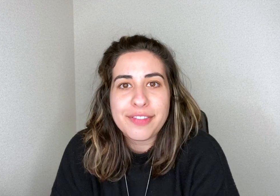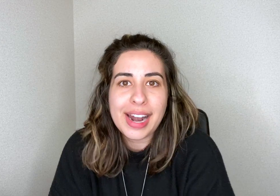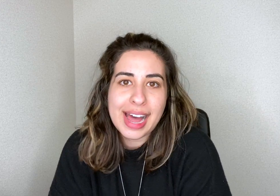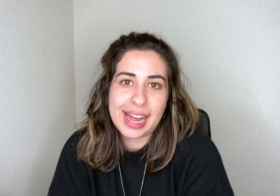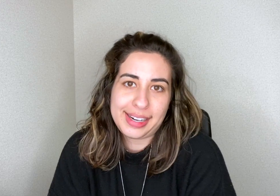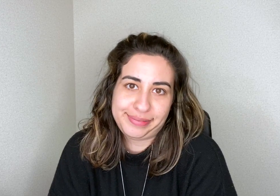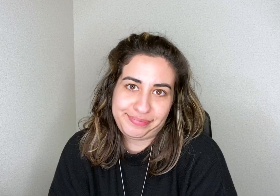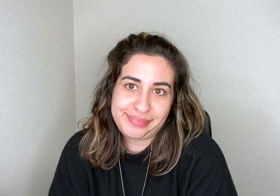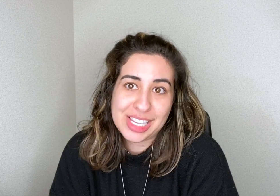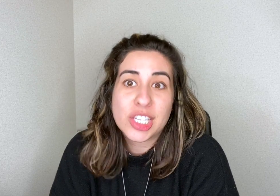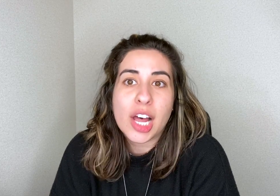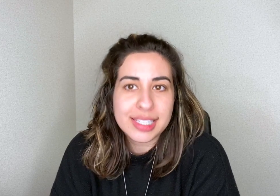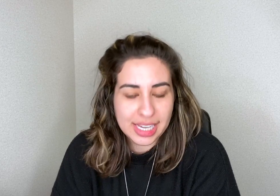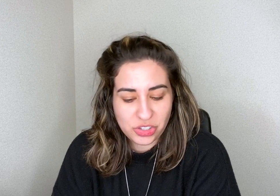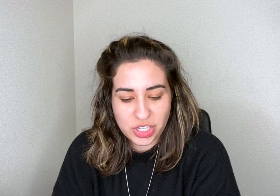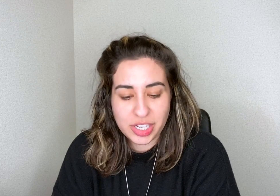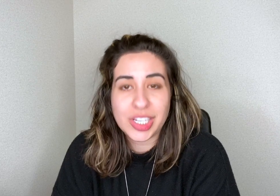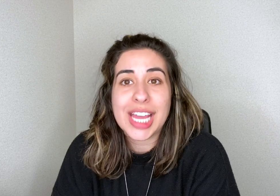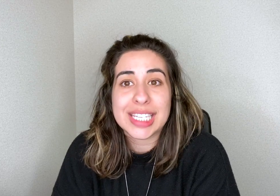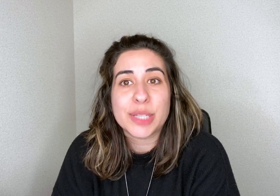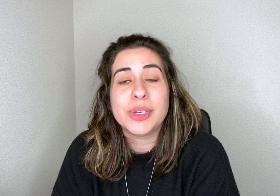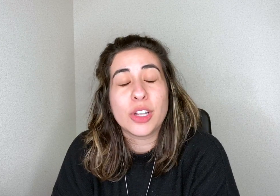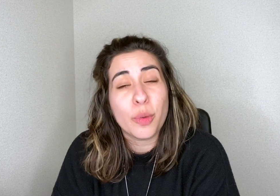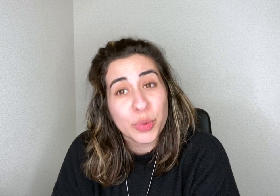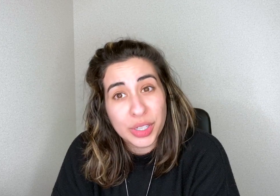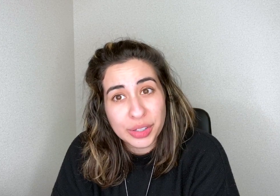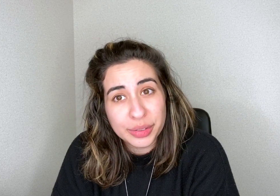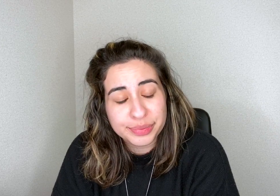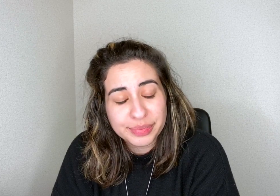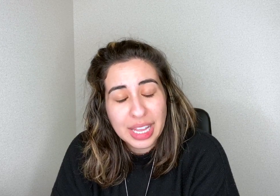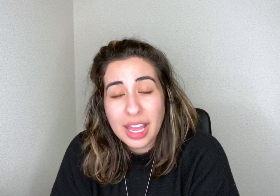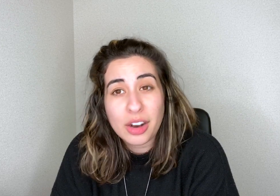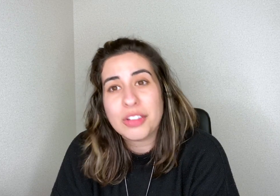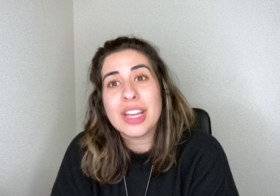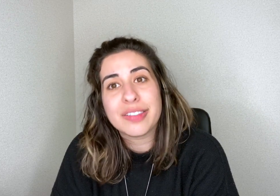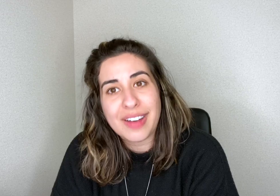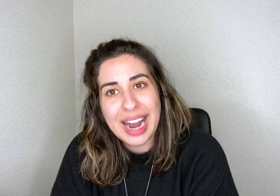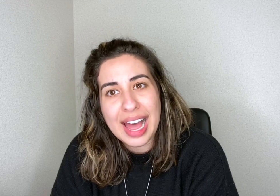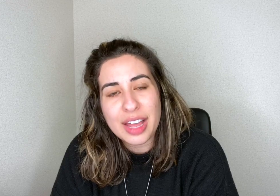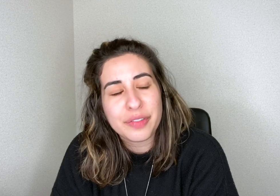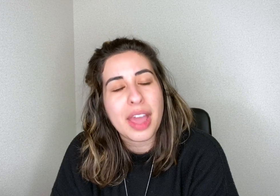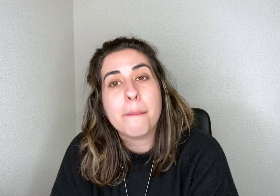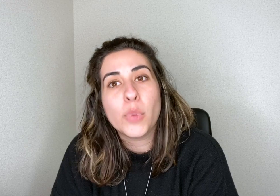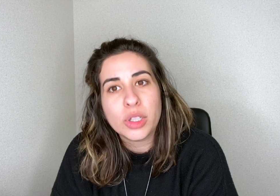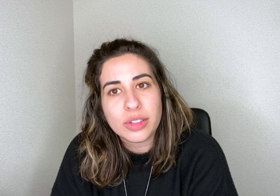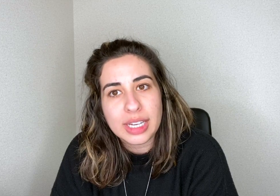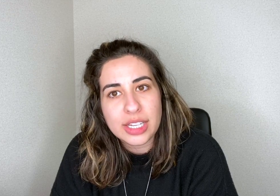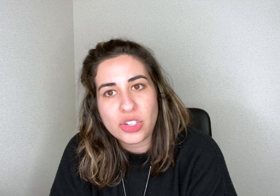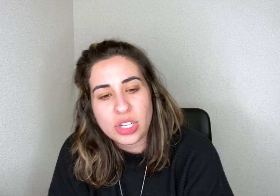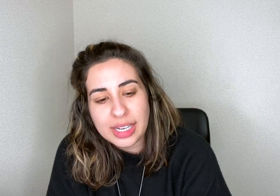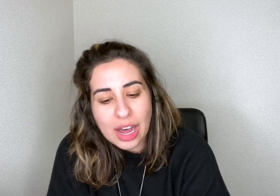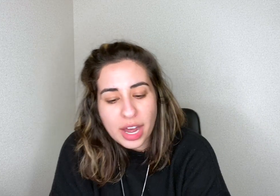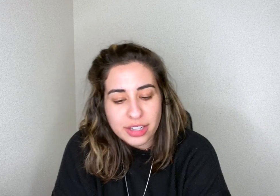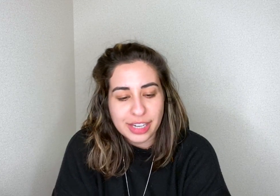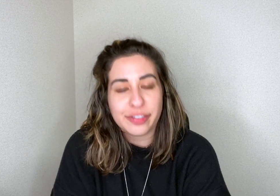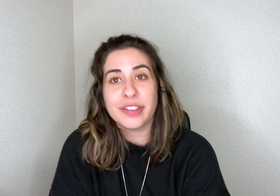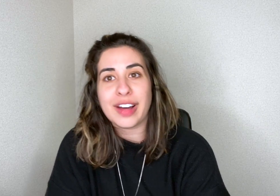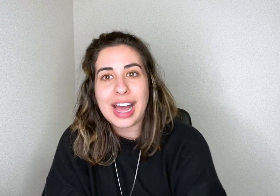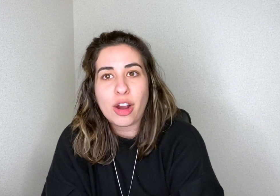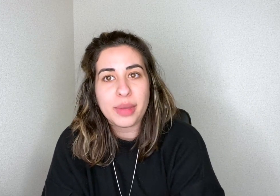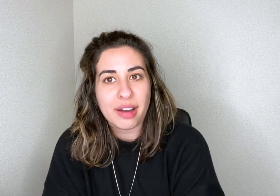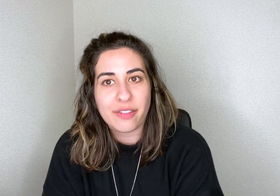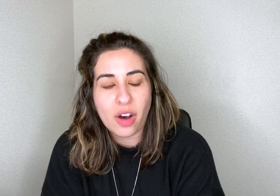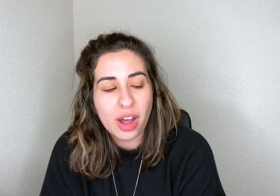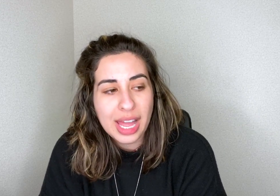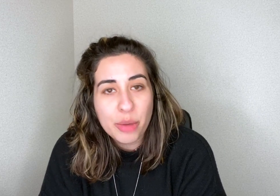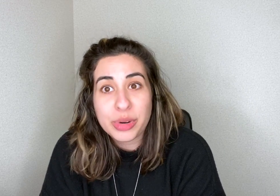O que falar? Só sentir. Gente, vocês pediram muito. Eu não tenho o que falar, eu fiquei muito triste. Na hora eu já fui